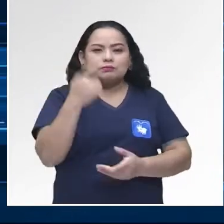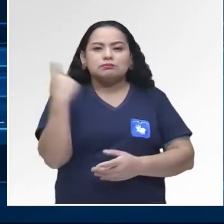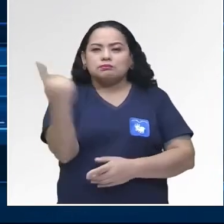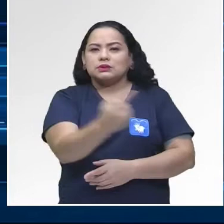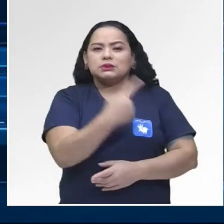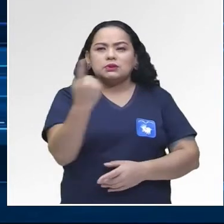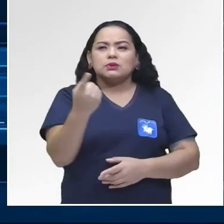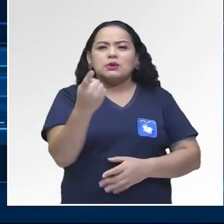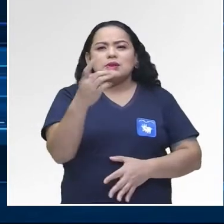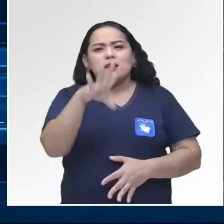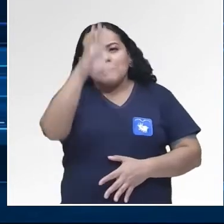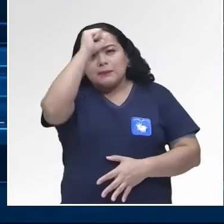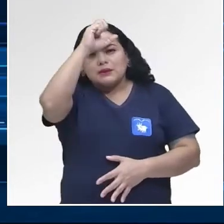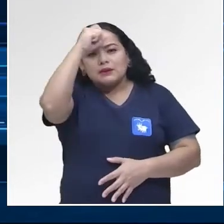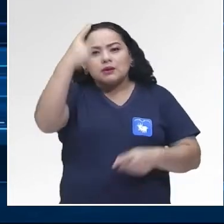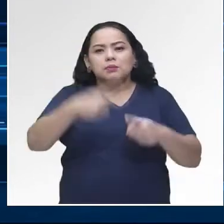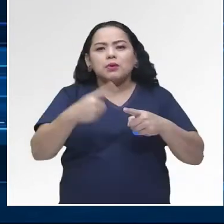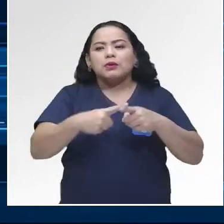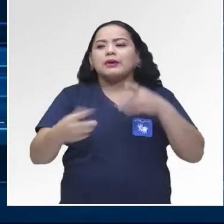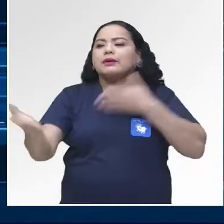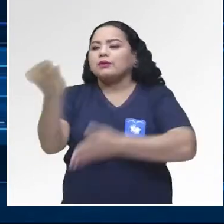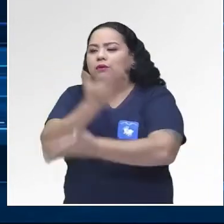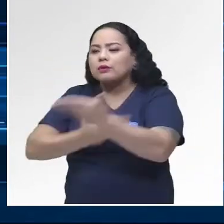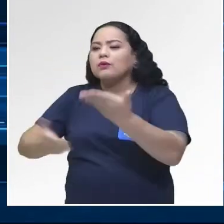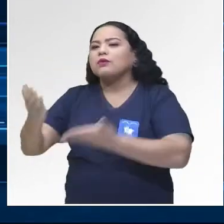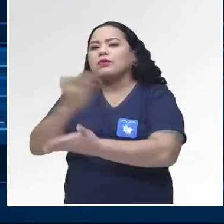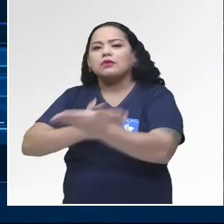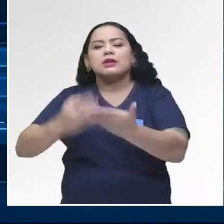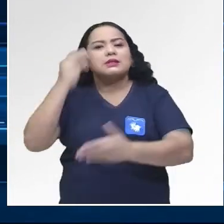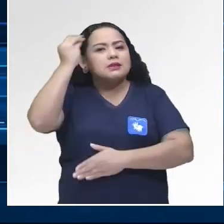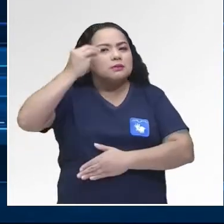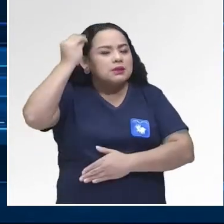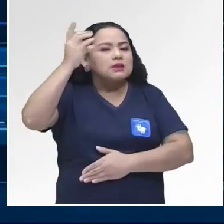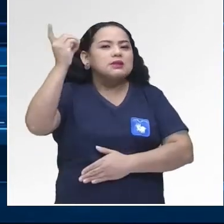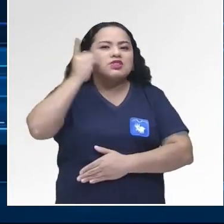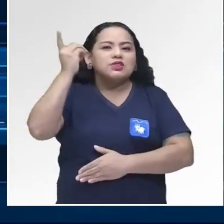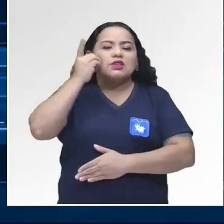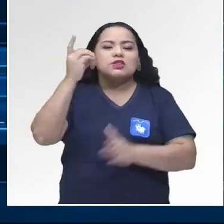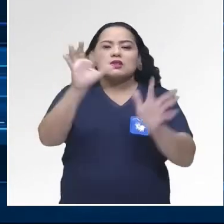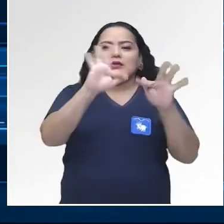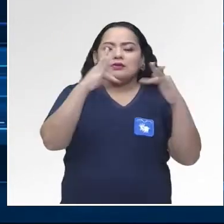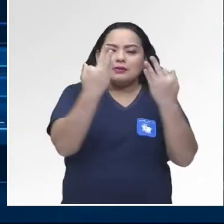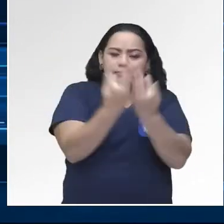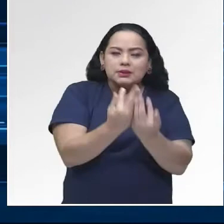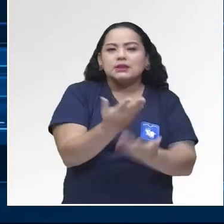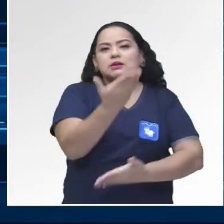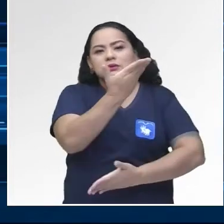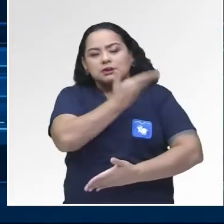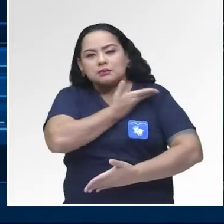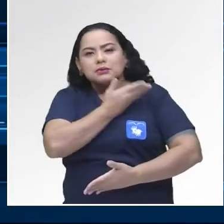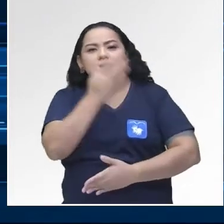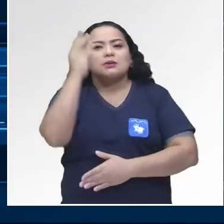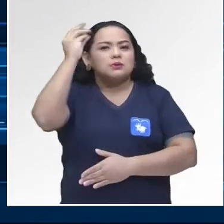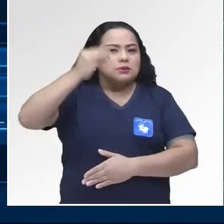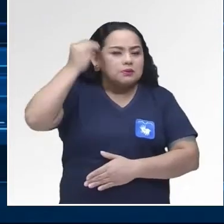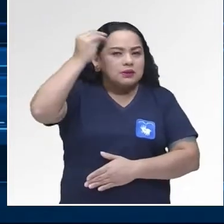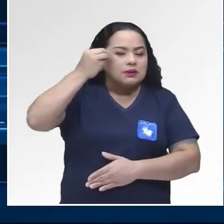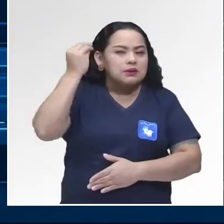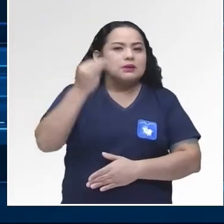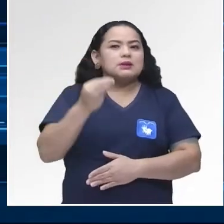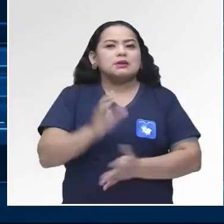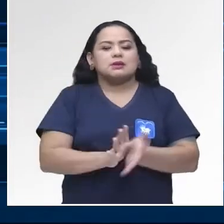nós aprendemos na convivência com nossos pais, com nossos colegas, com nossos familiares, na